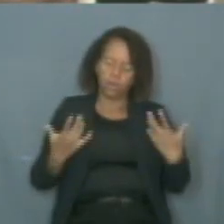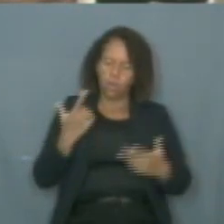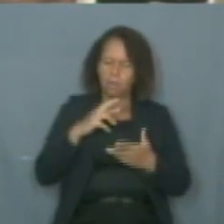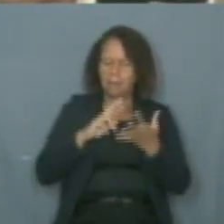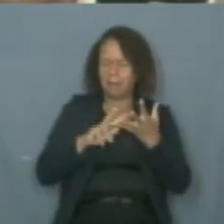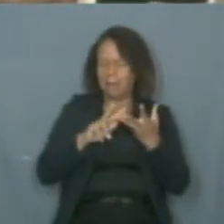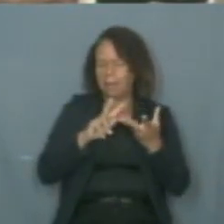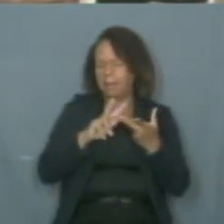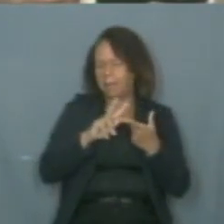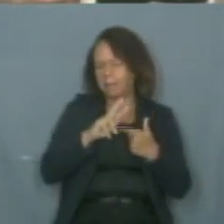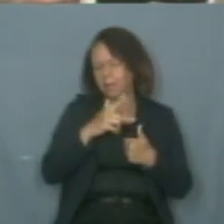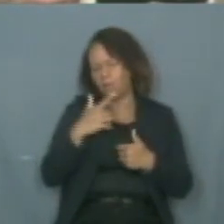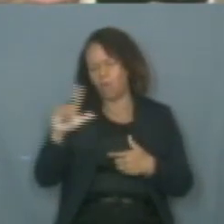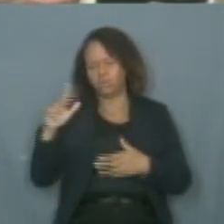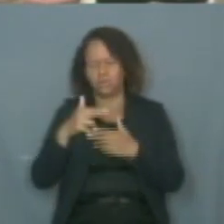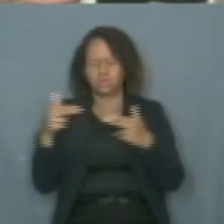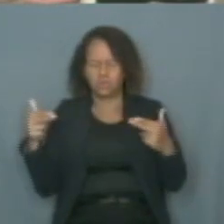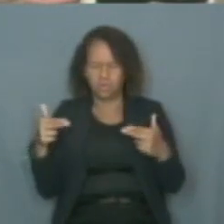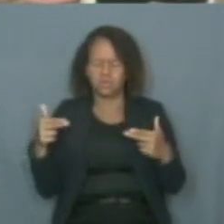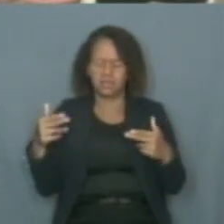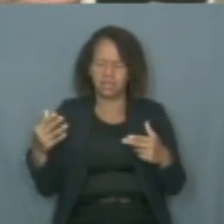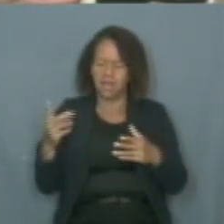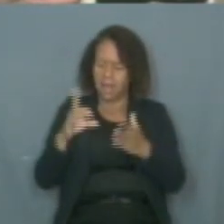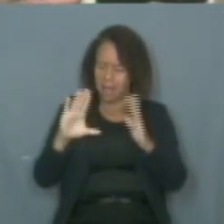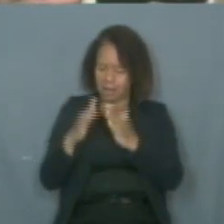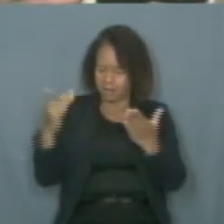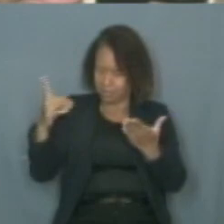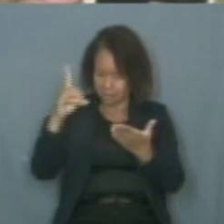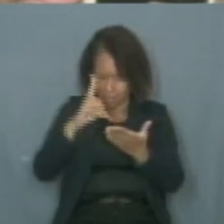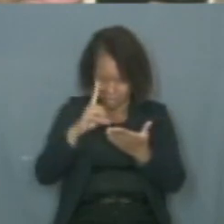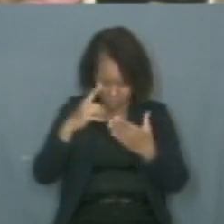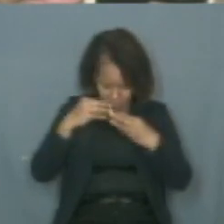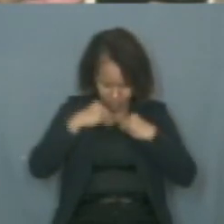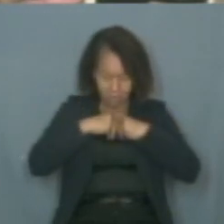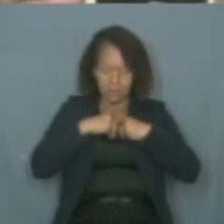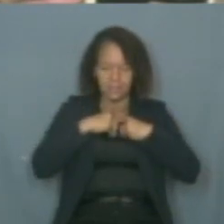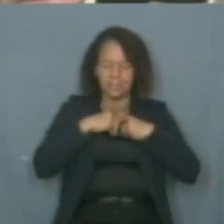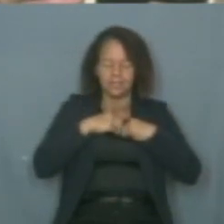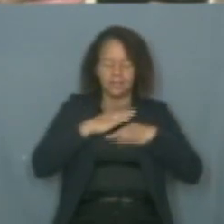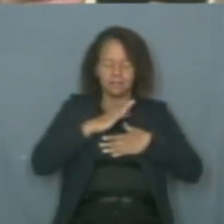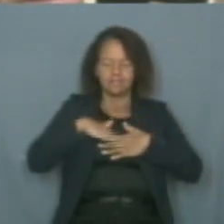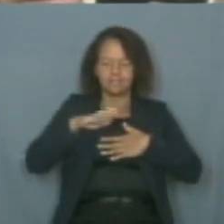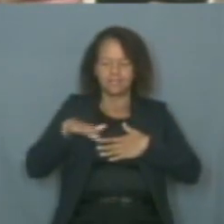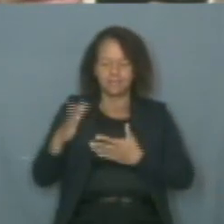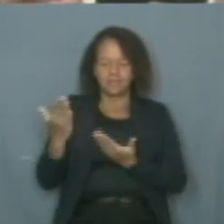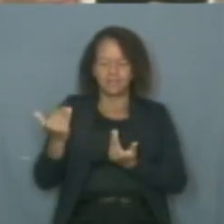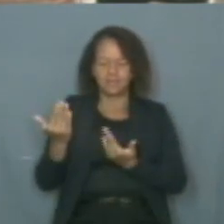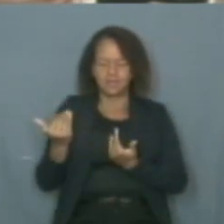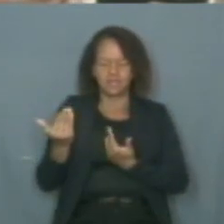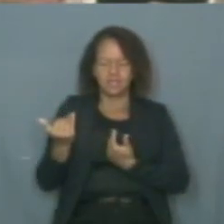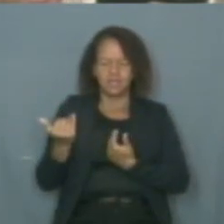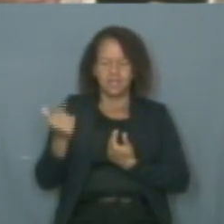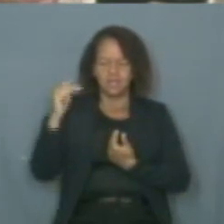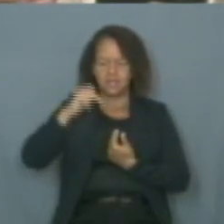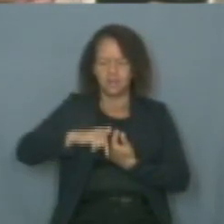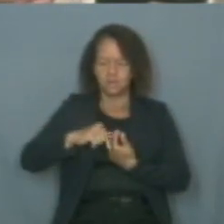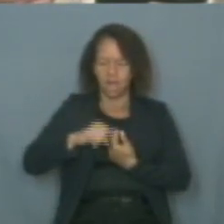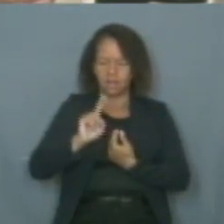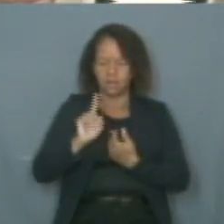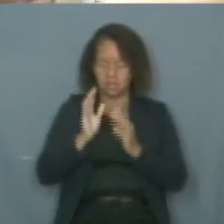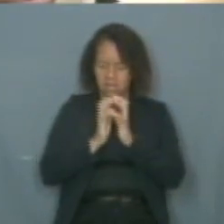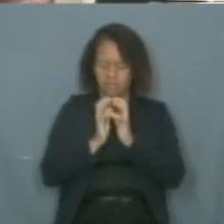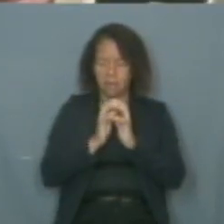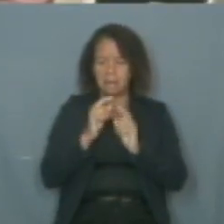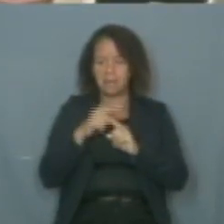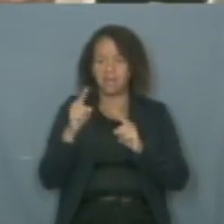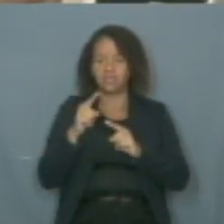tantas outras mazelas que tocam, como eu disse, as crianças e os jovens, não é só da cidade do Recife,